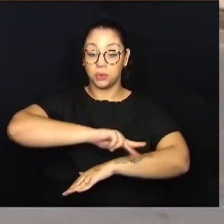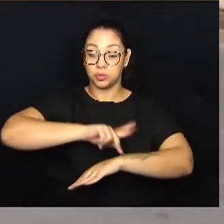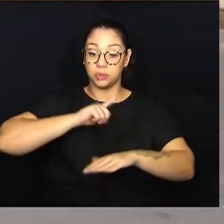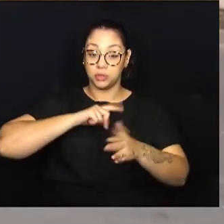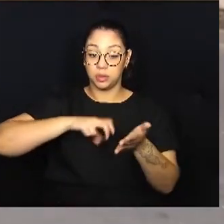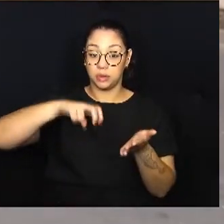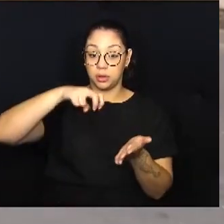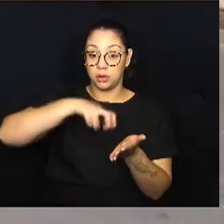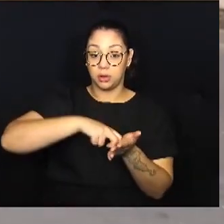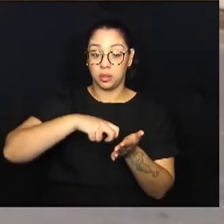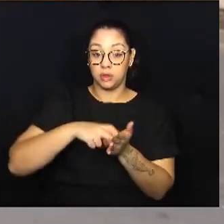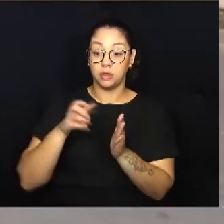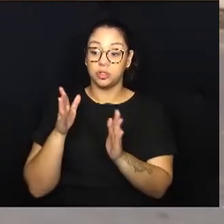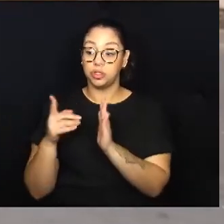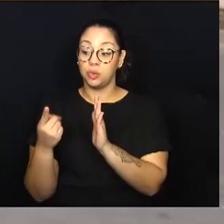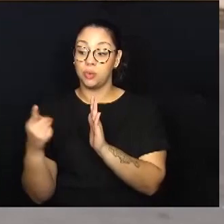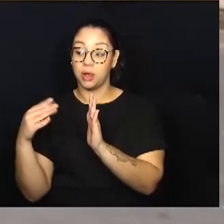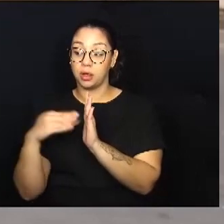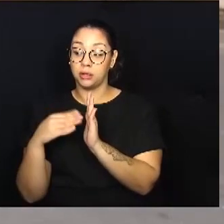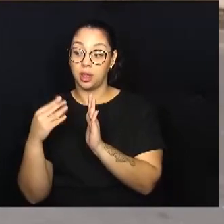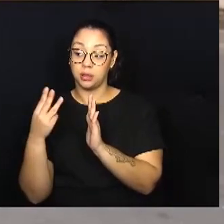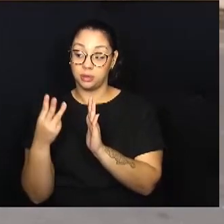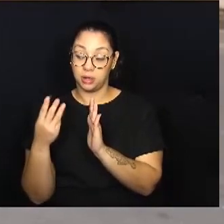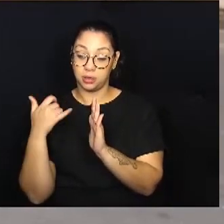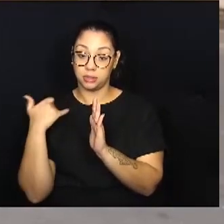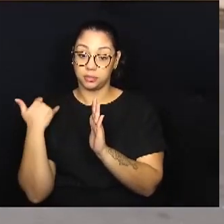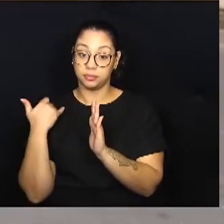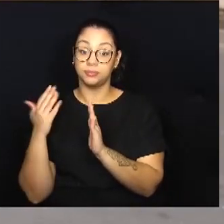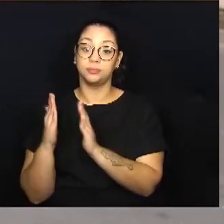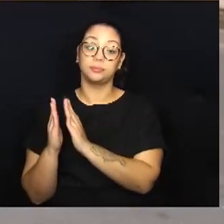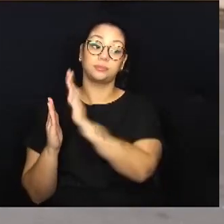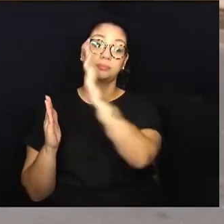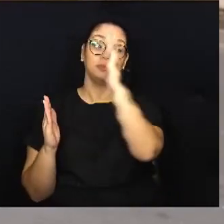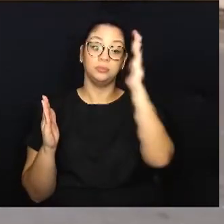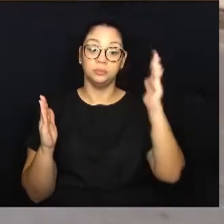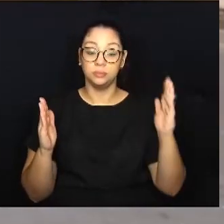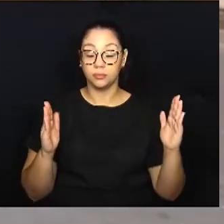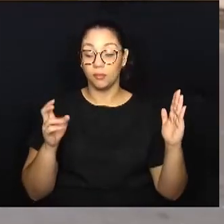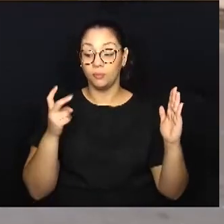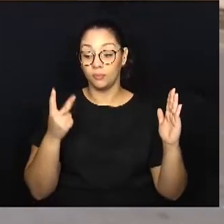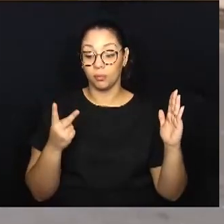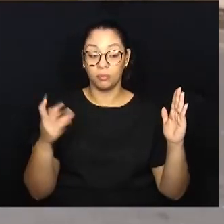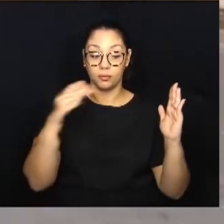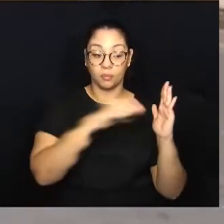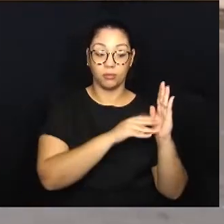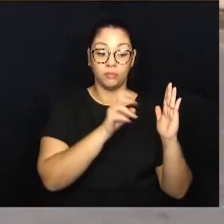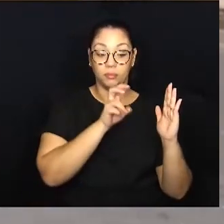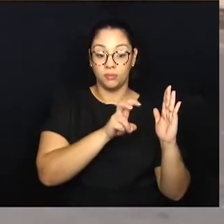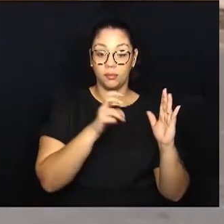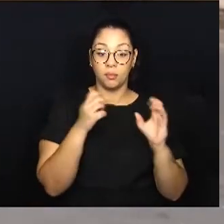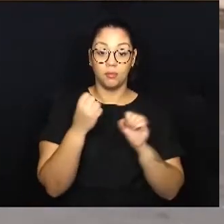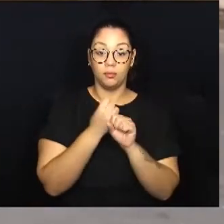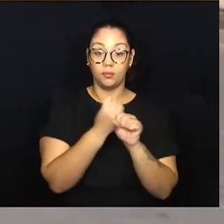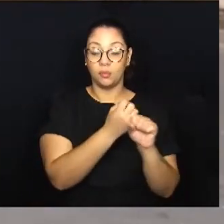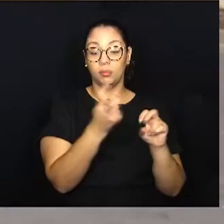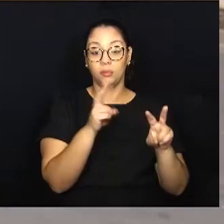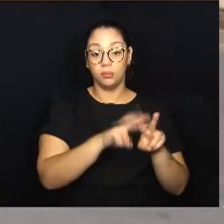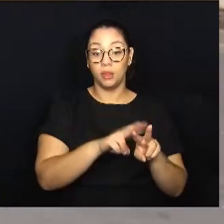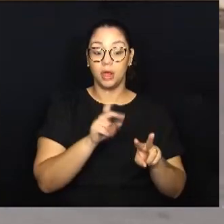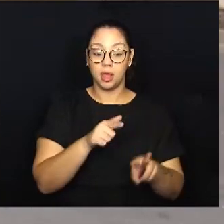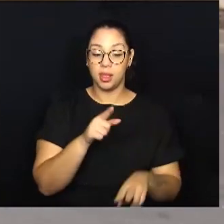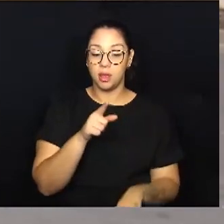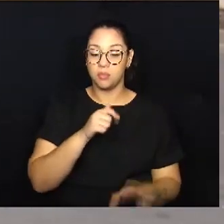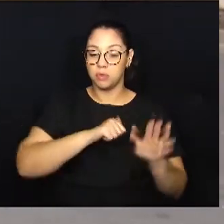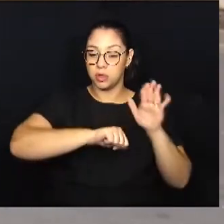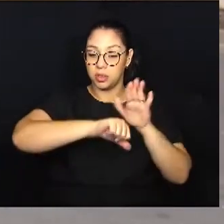aumentada de 1 a 3 anos para 2 a 5 anos de reclusão. O racismo é um crime contra a coletividade,